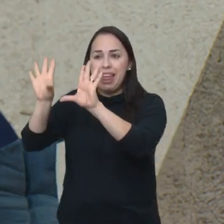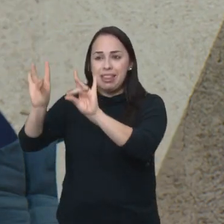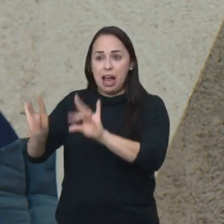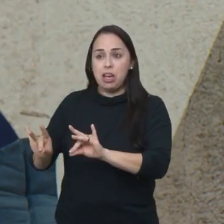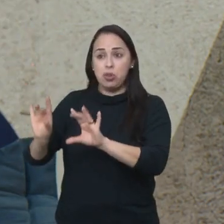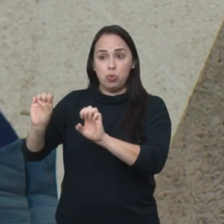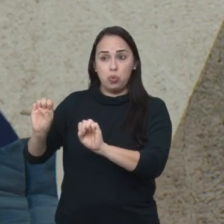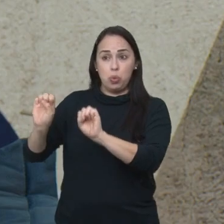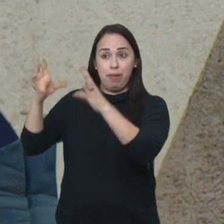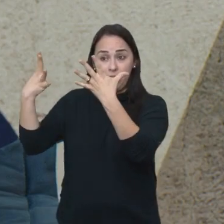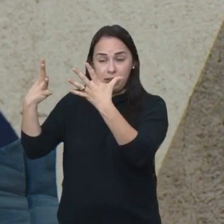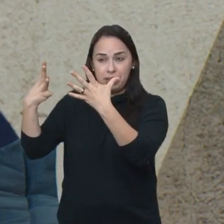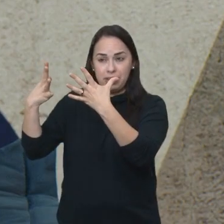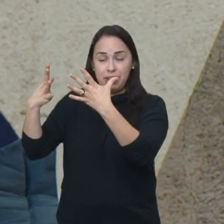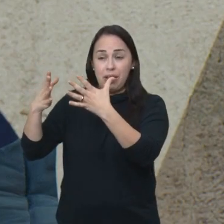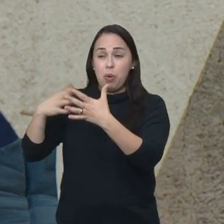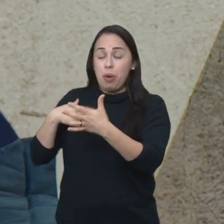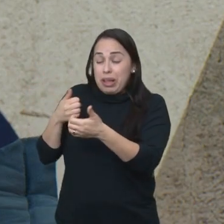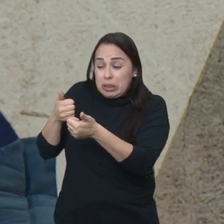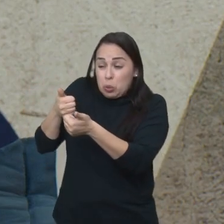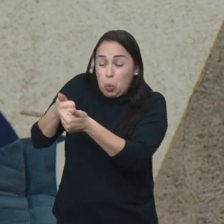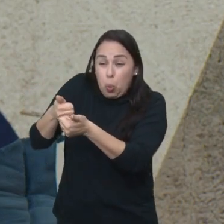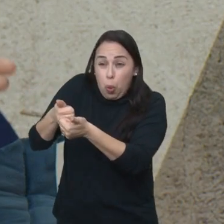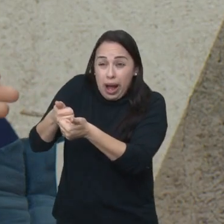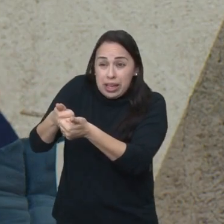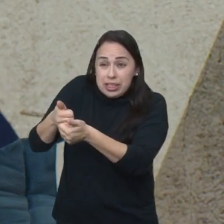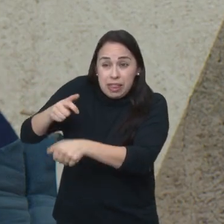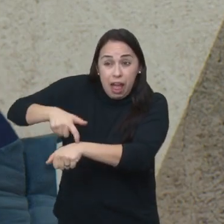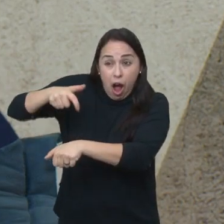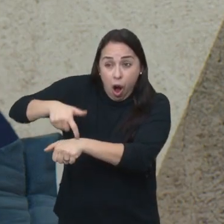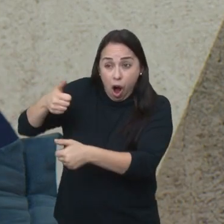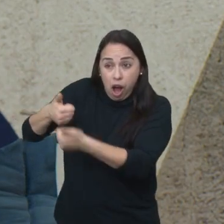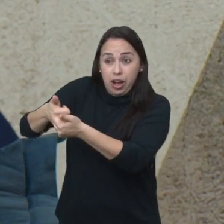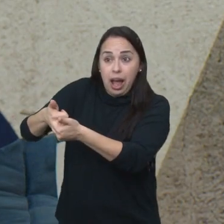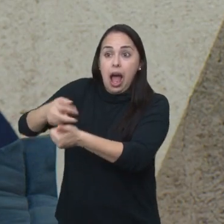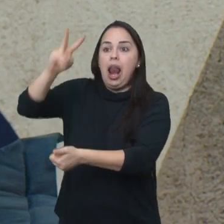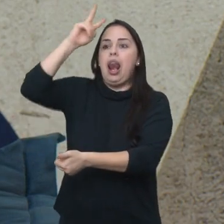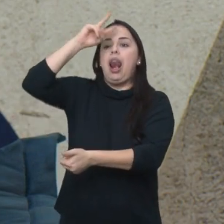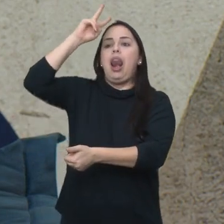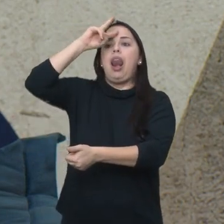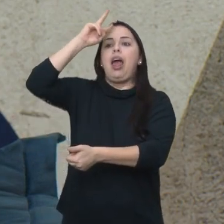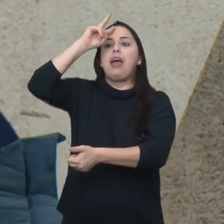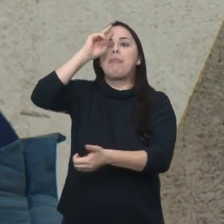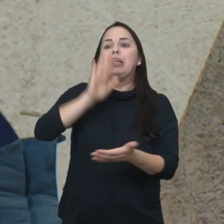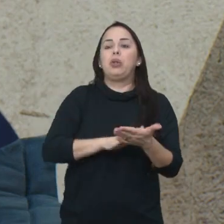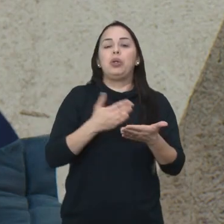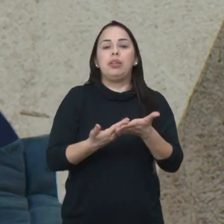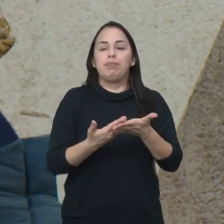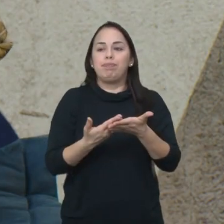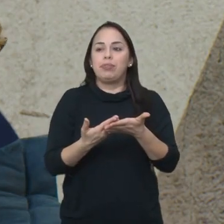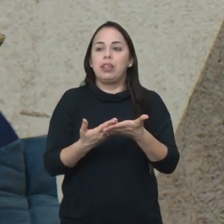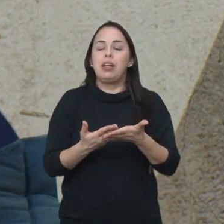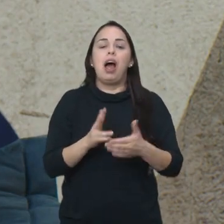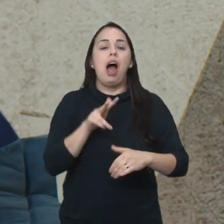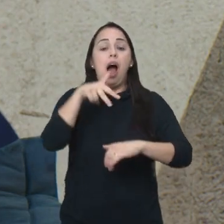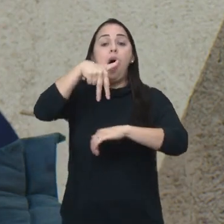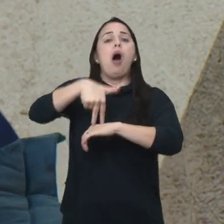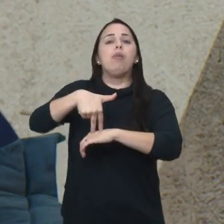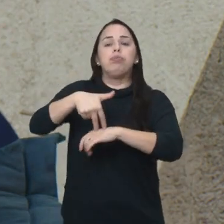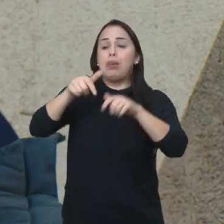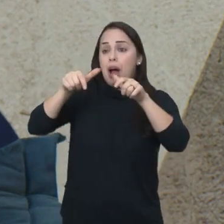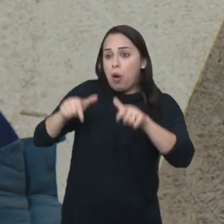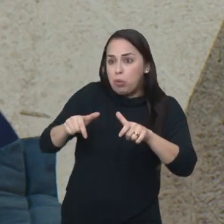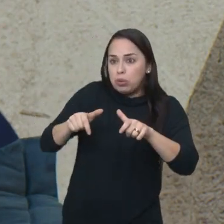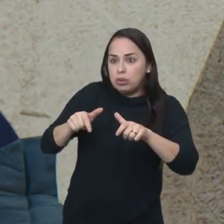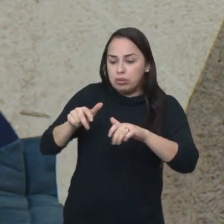quando falta 47 por segundo tempo, lembram do intérprete. E aí, assim, onde você organiza esse profissional? Ele vai ficar